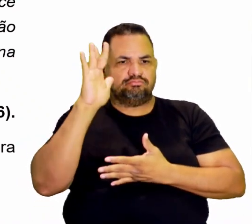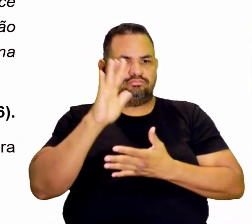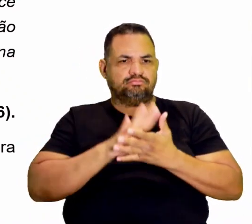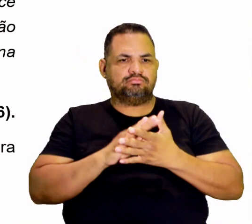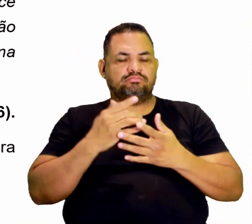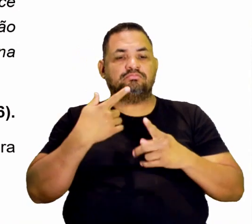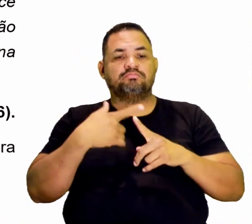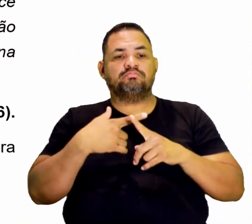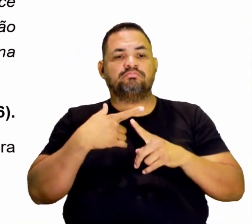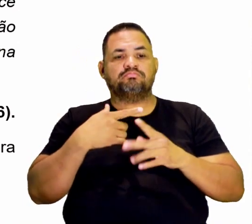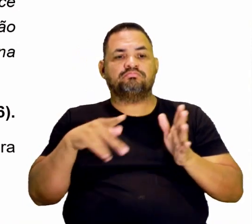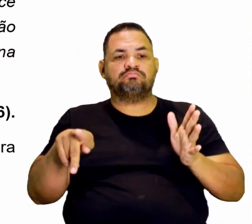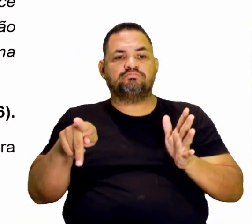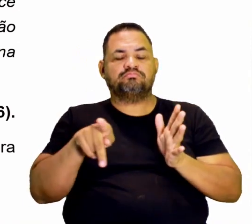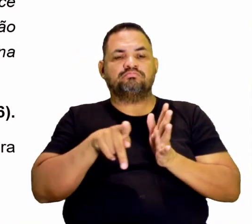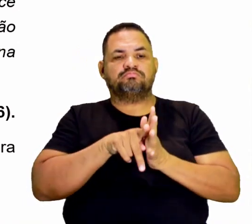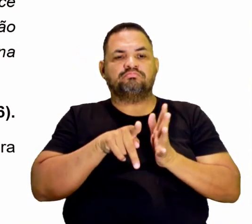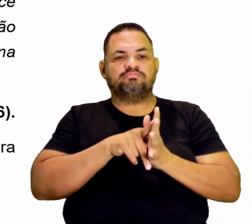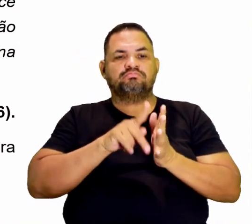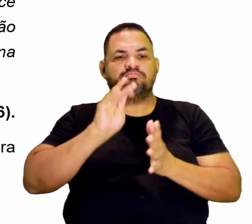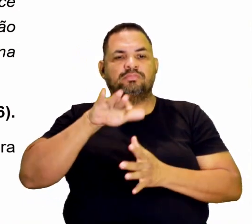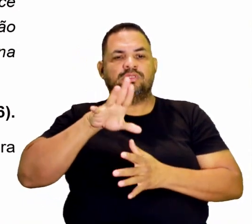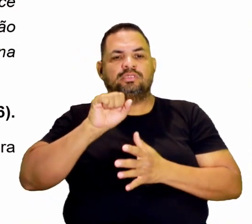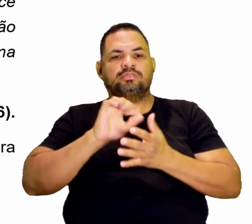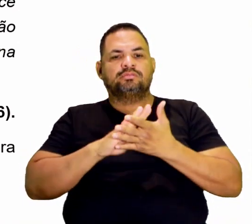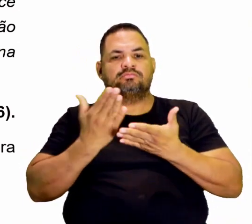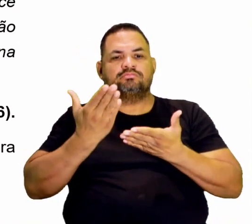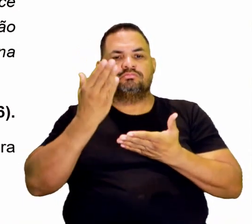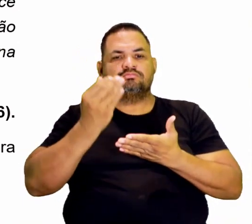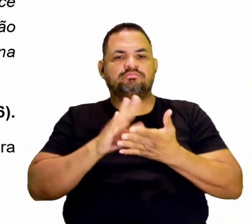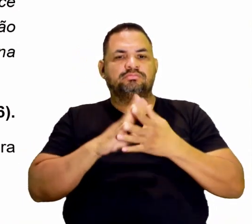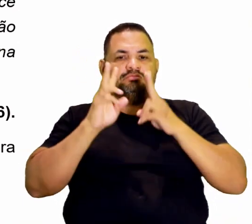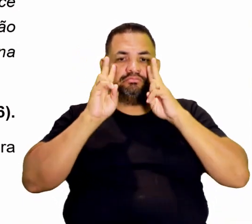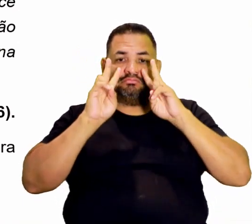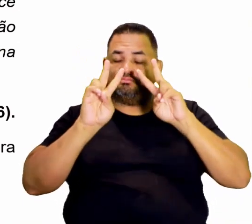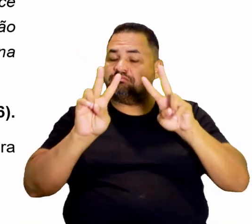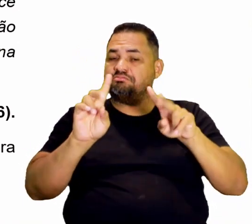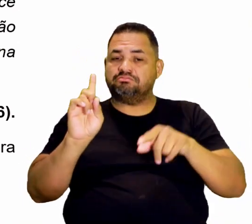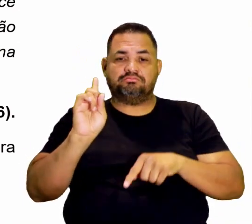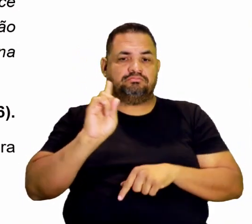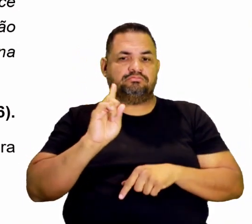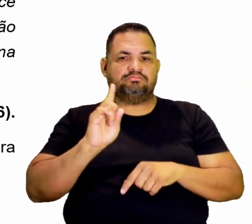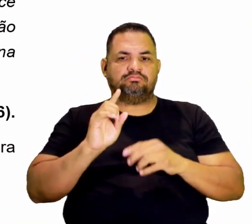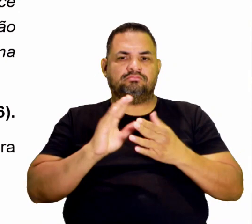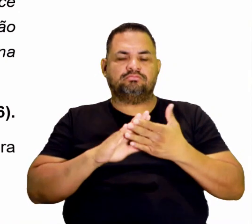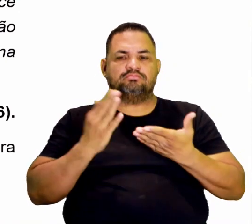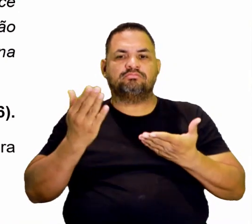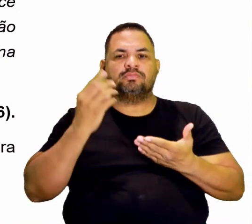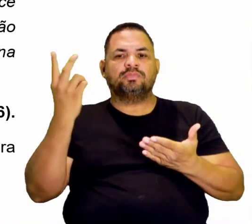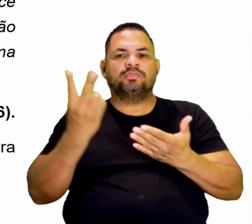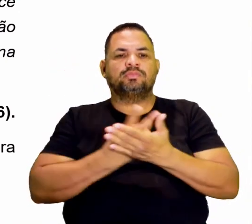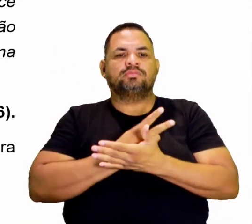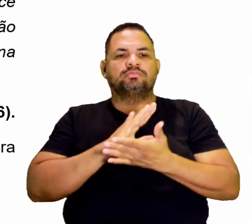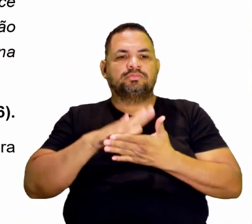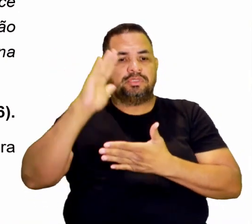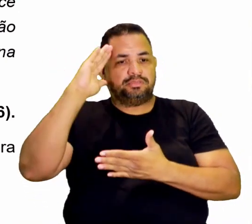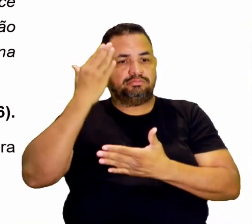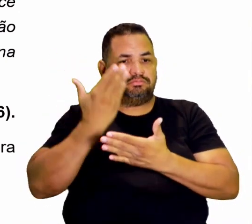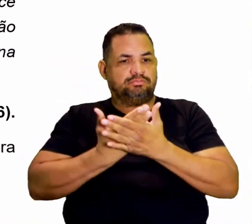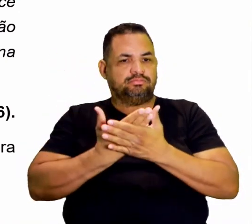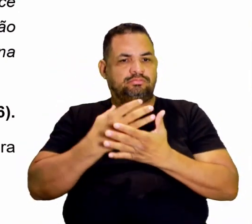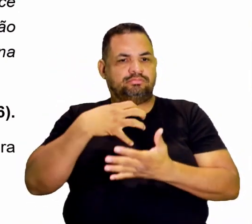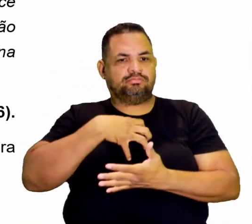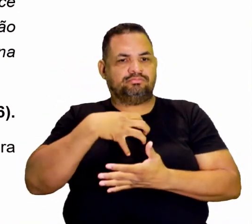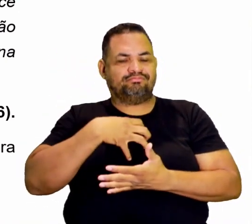e o próprio Manet, de certo, não lhe previu as implicações. Tudo leva a crer que